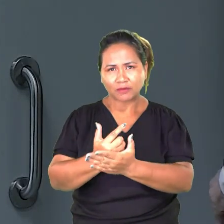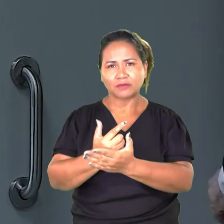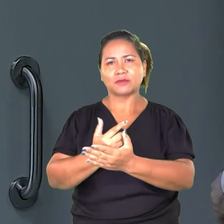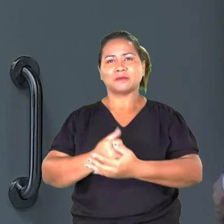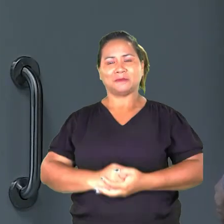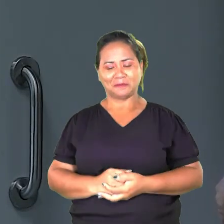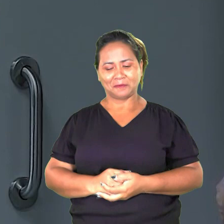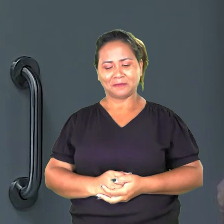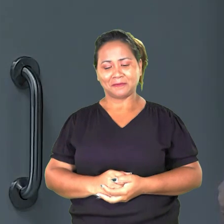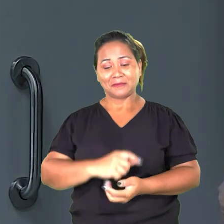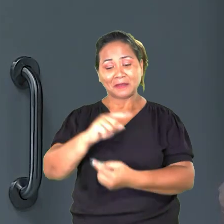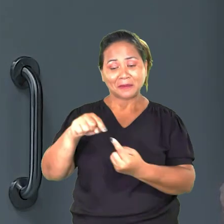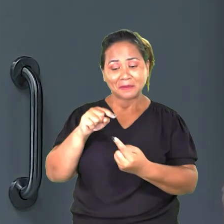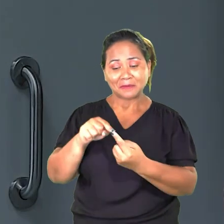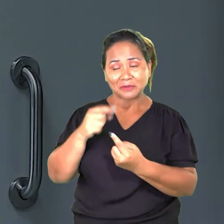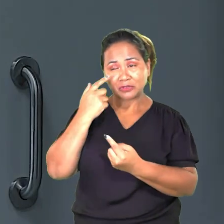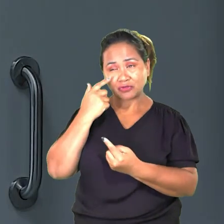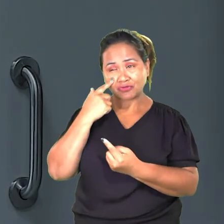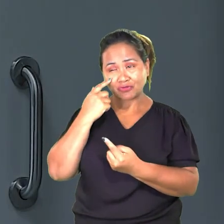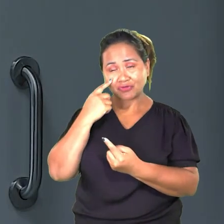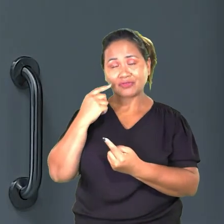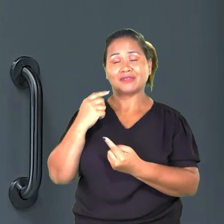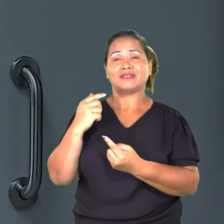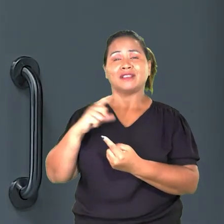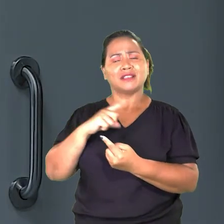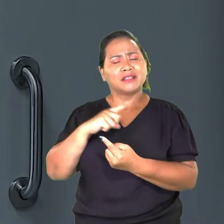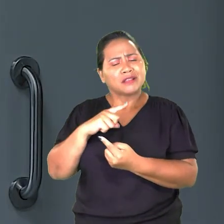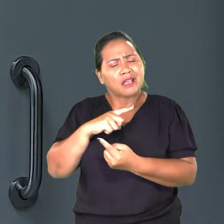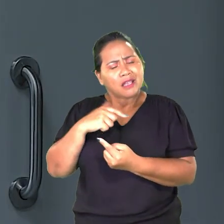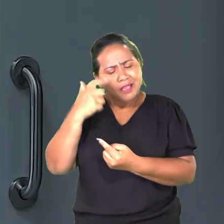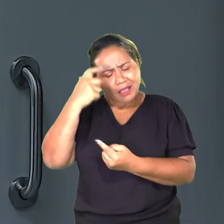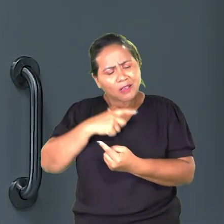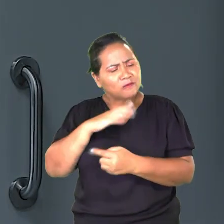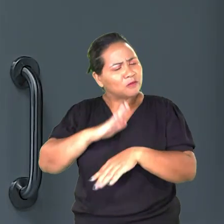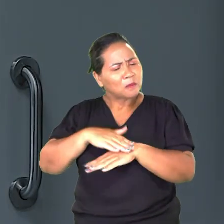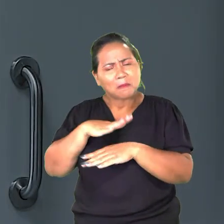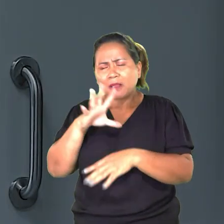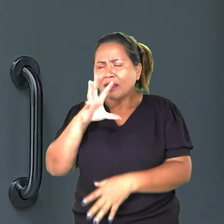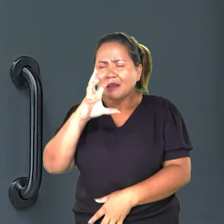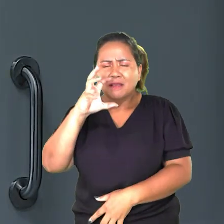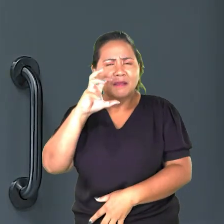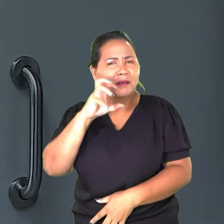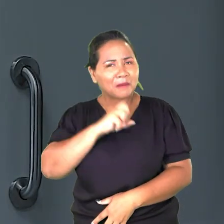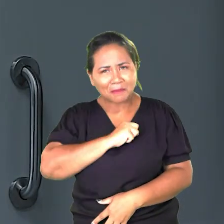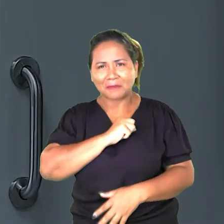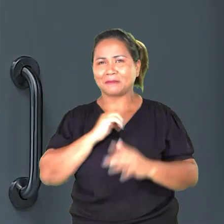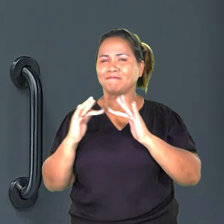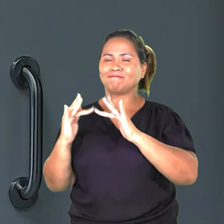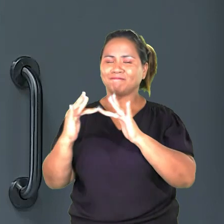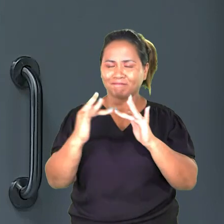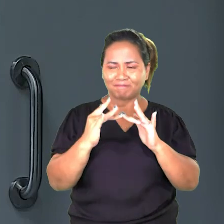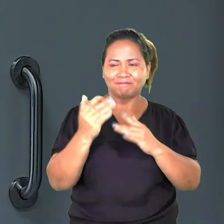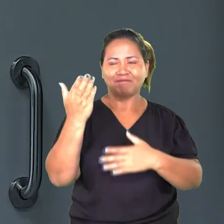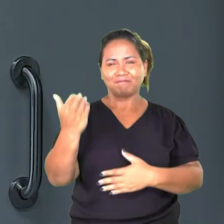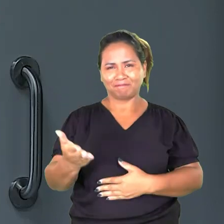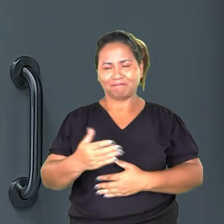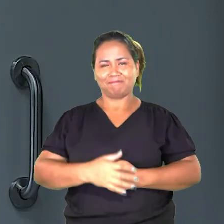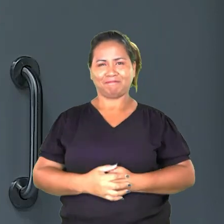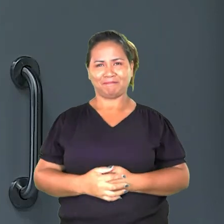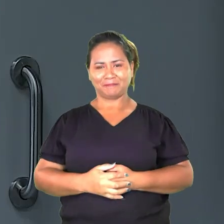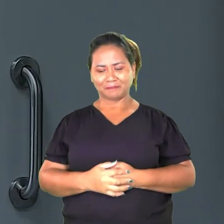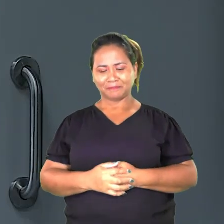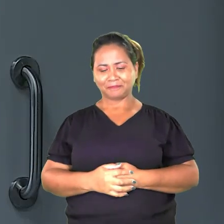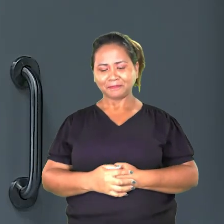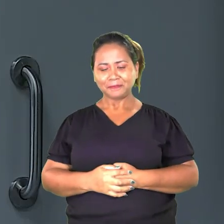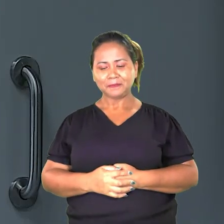Magalhães Lebes, o tio que Paulo Bonfim tanto amou, o tal Cafundó da Infância,